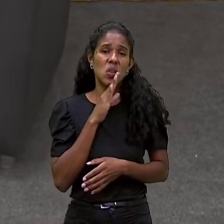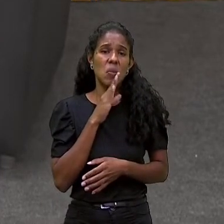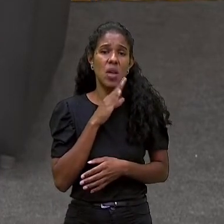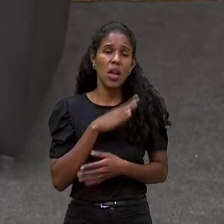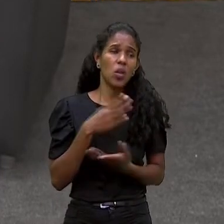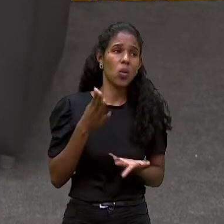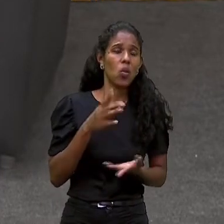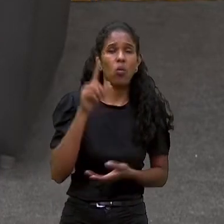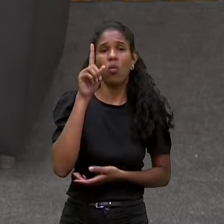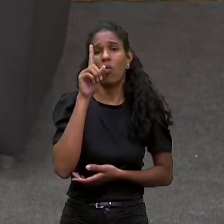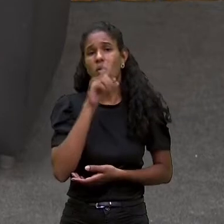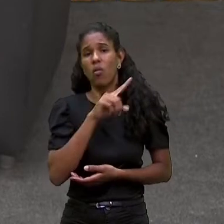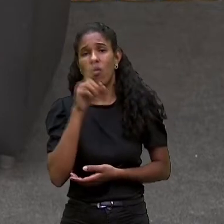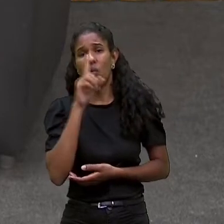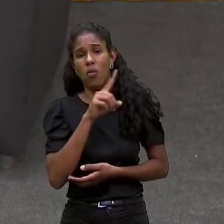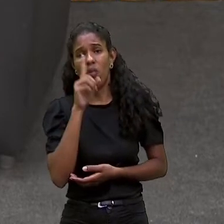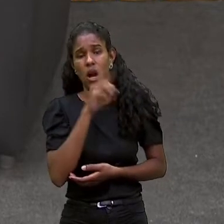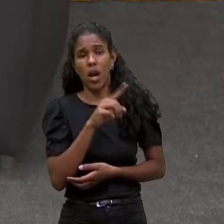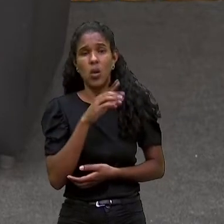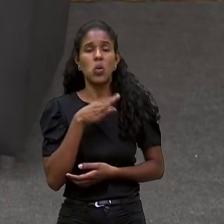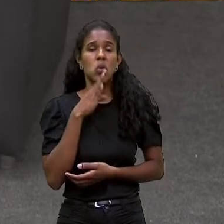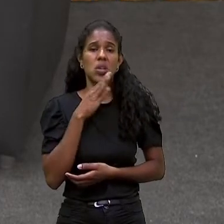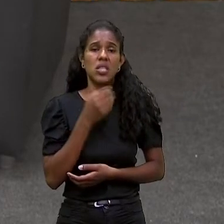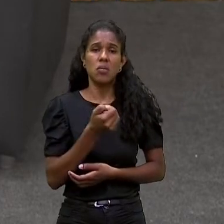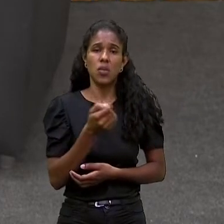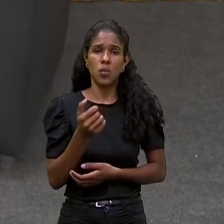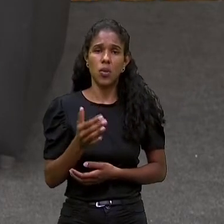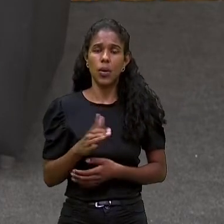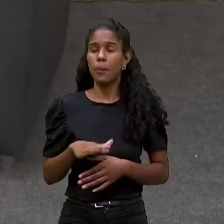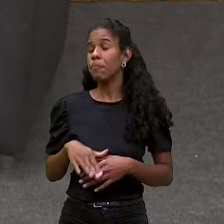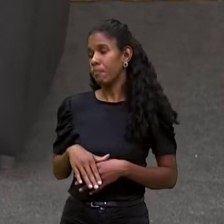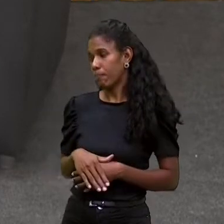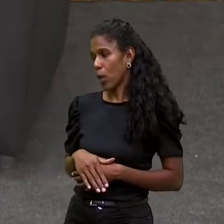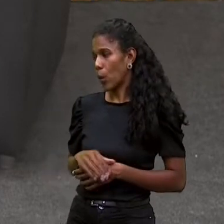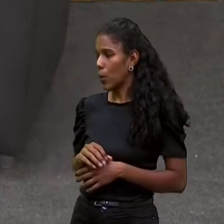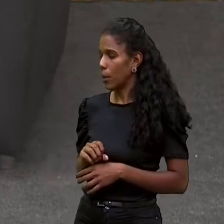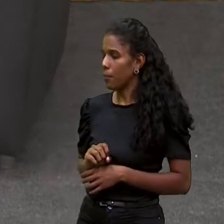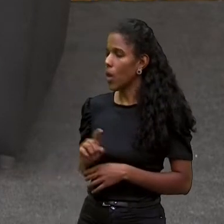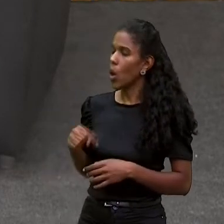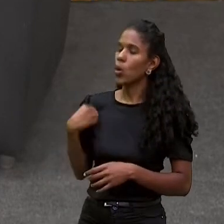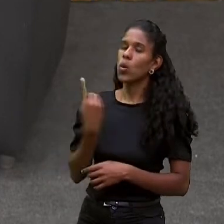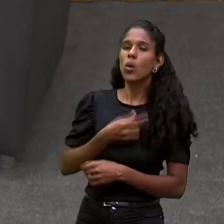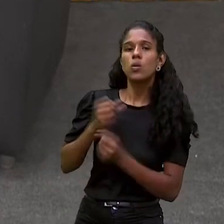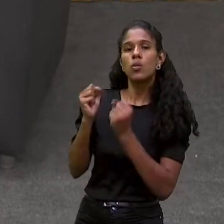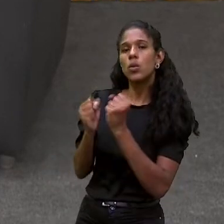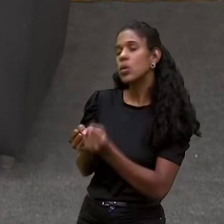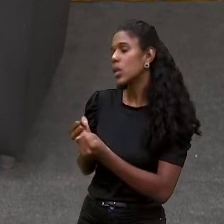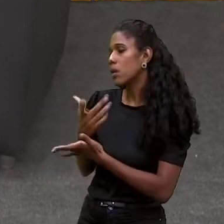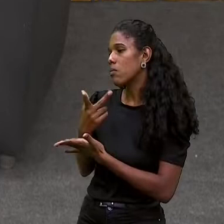né? A gente pode dizer que o Brasil é um país que tem pouco acesso à leitura?